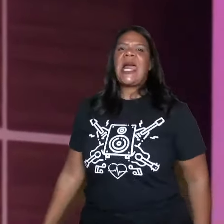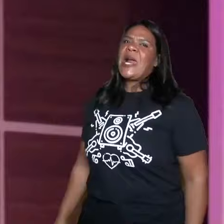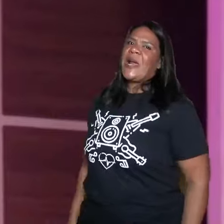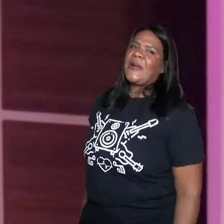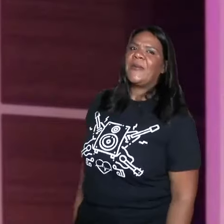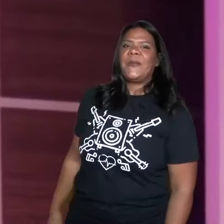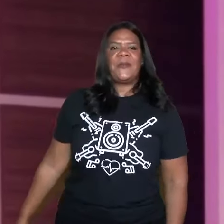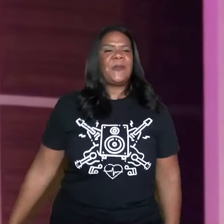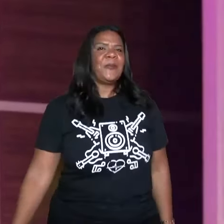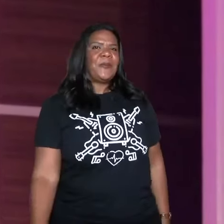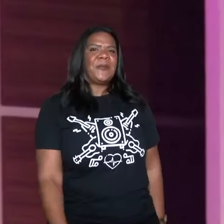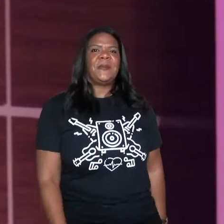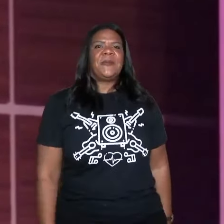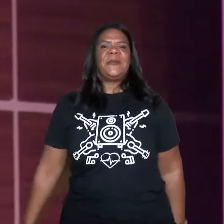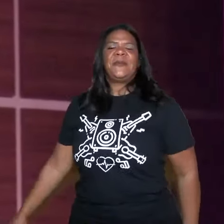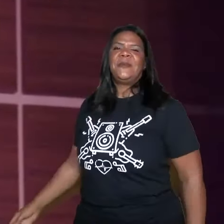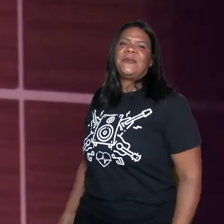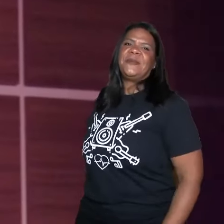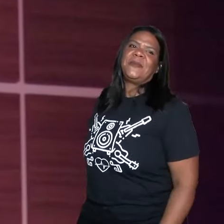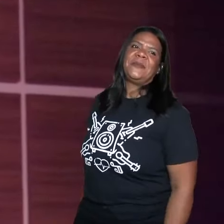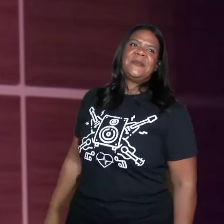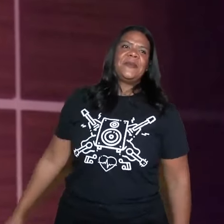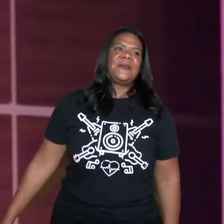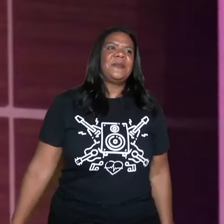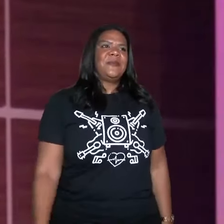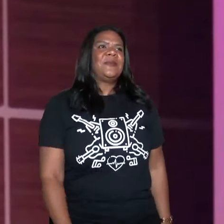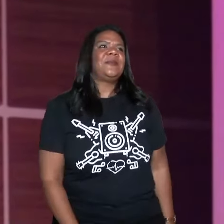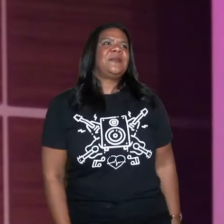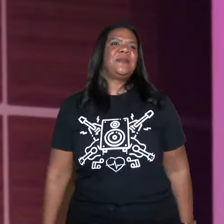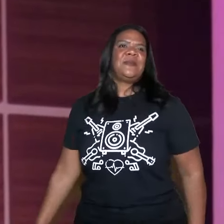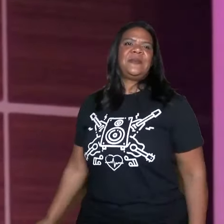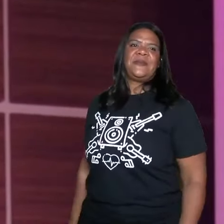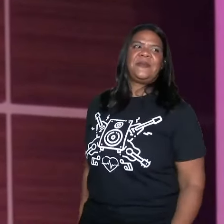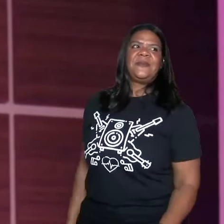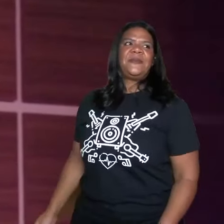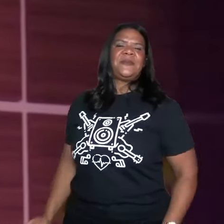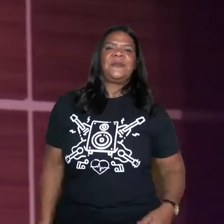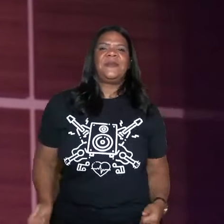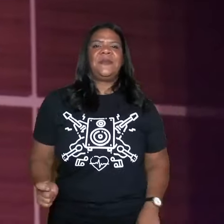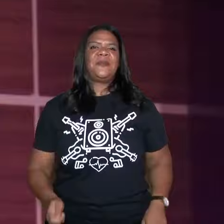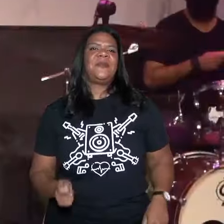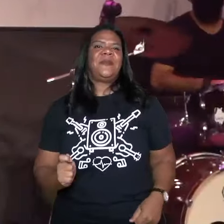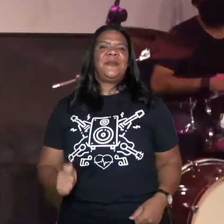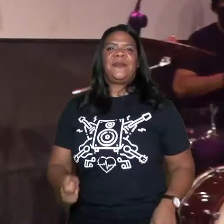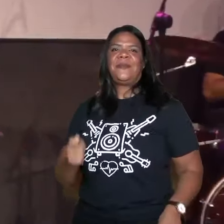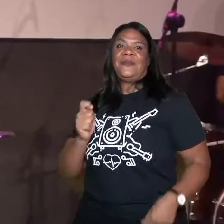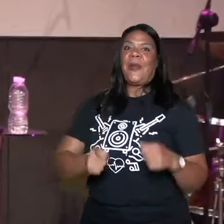Yeah.